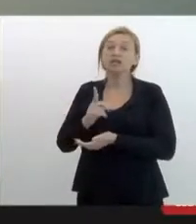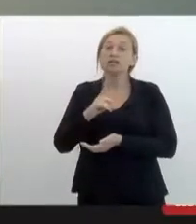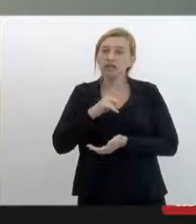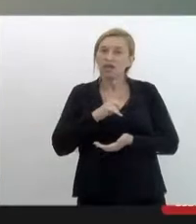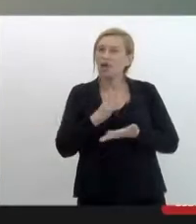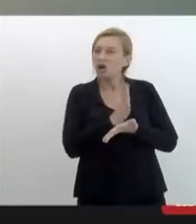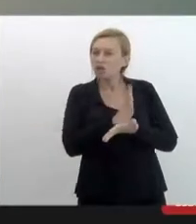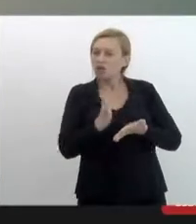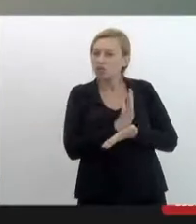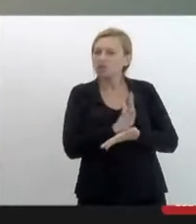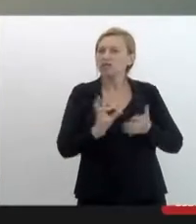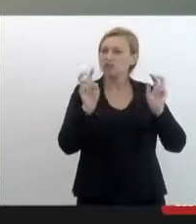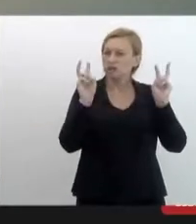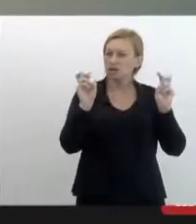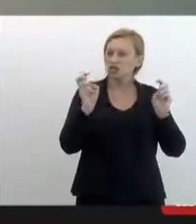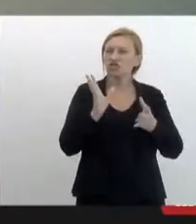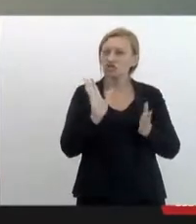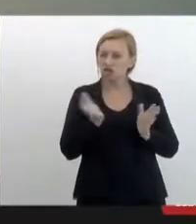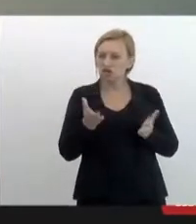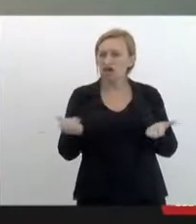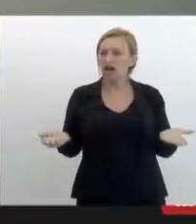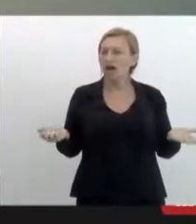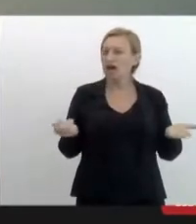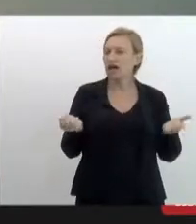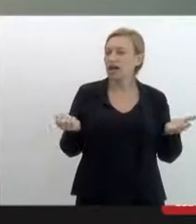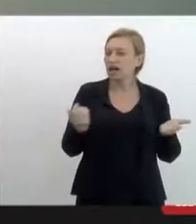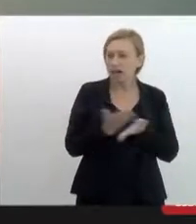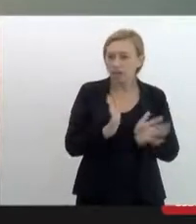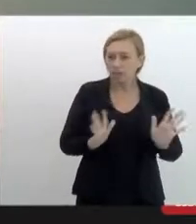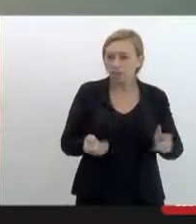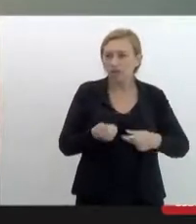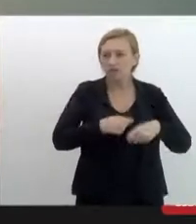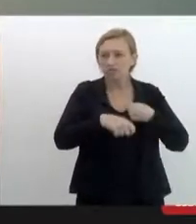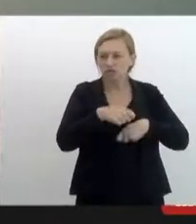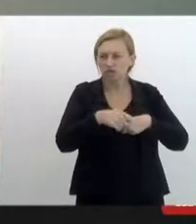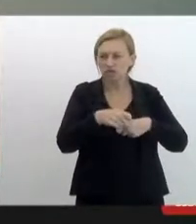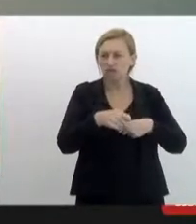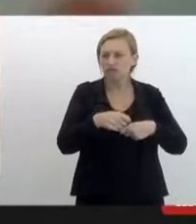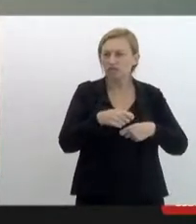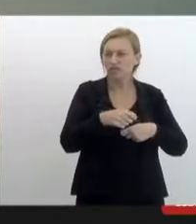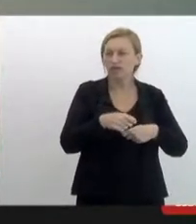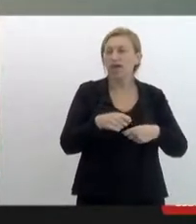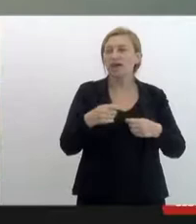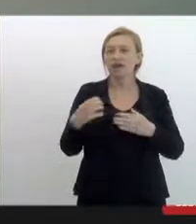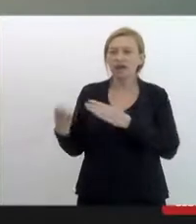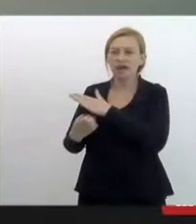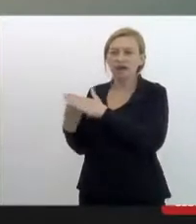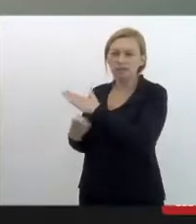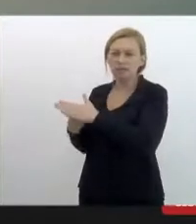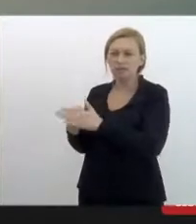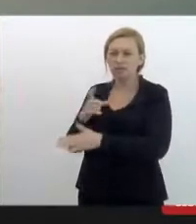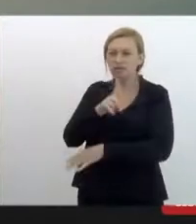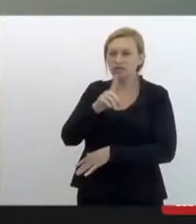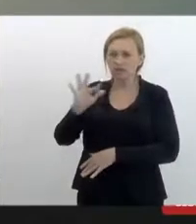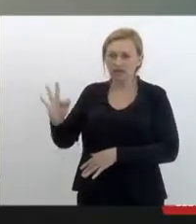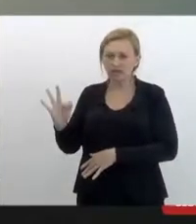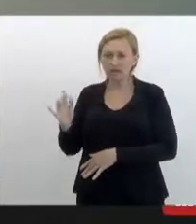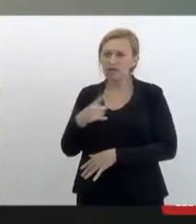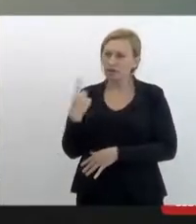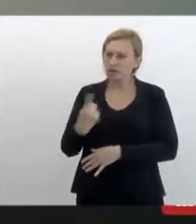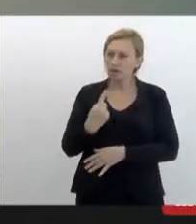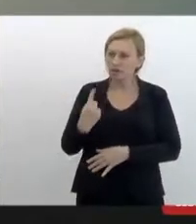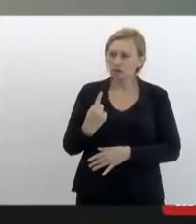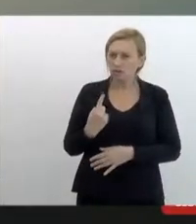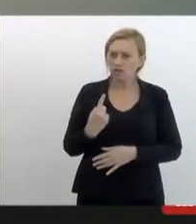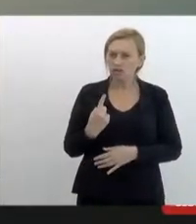onde, vamos dizer assim, já acabou a esfera administrativa e a empresa, né, celebrou uma espécie de um TACT que, para nosso entendimento, até a última